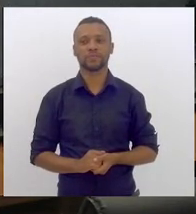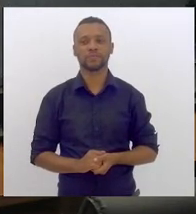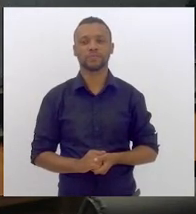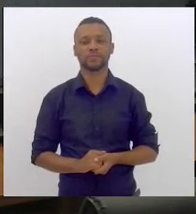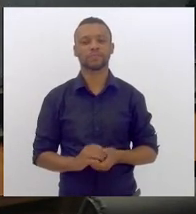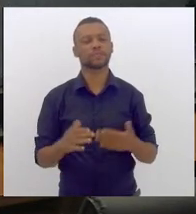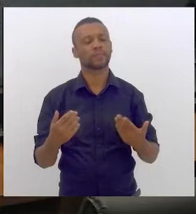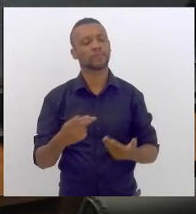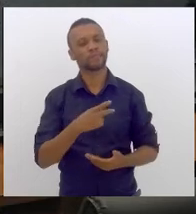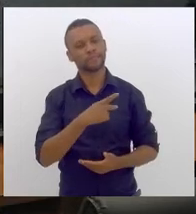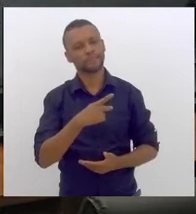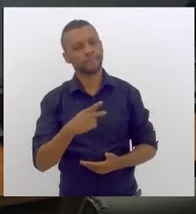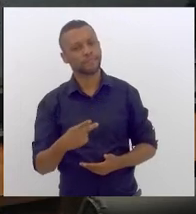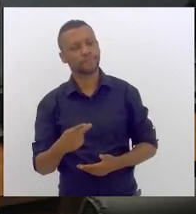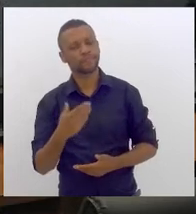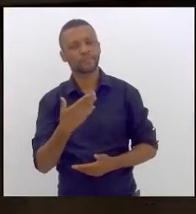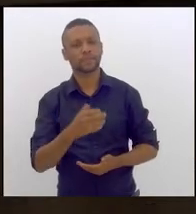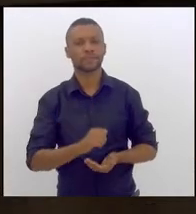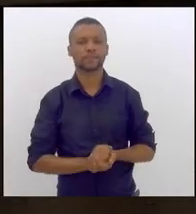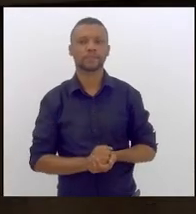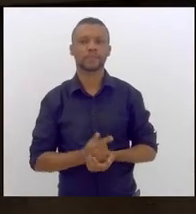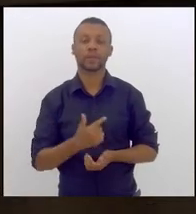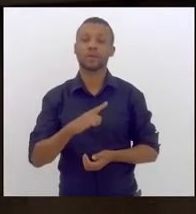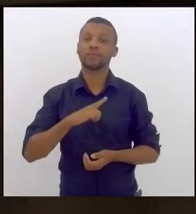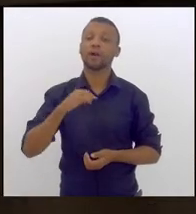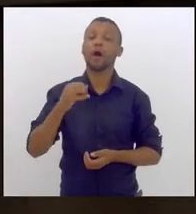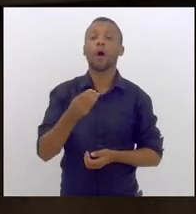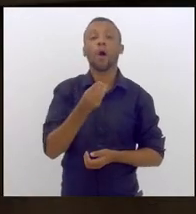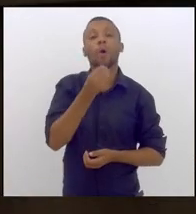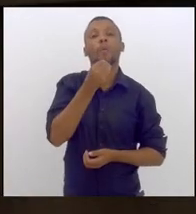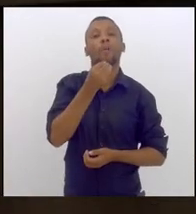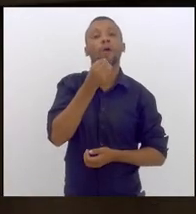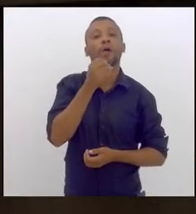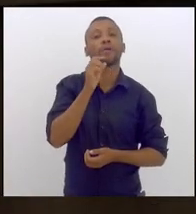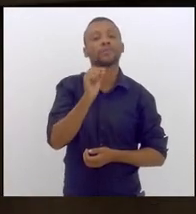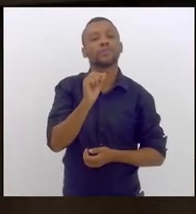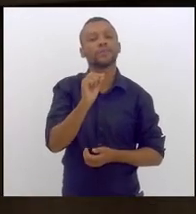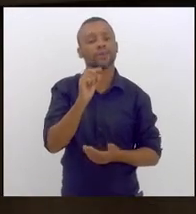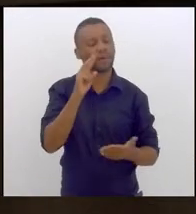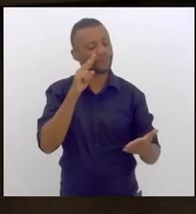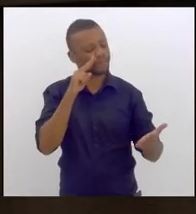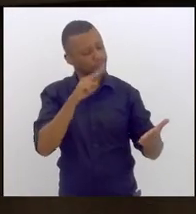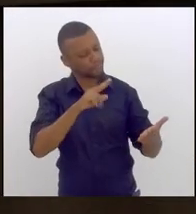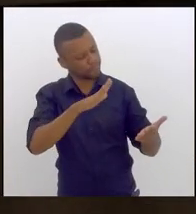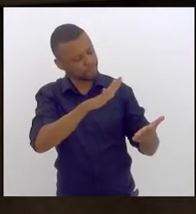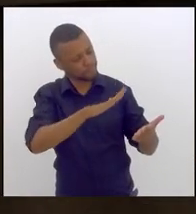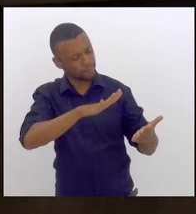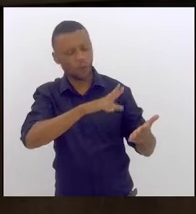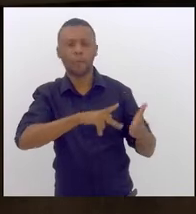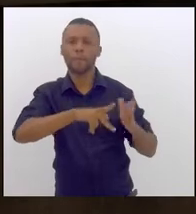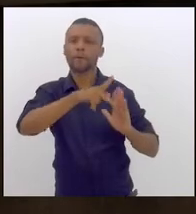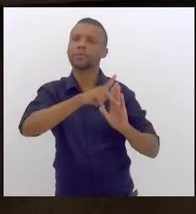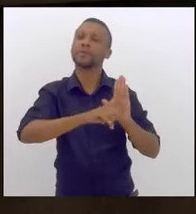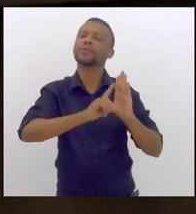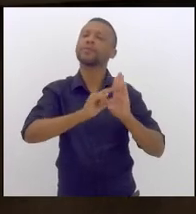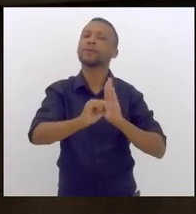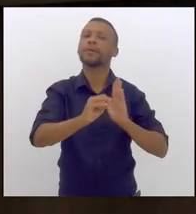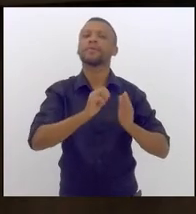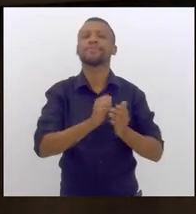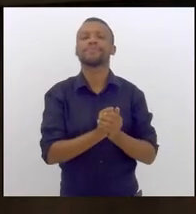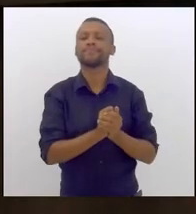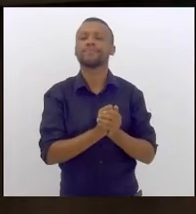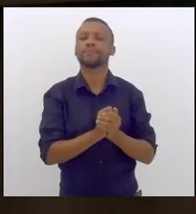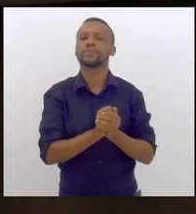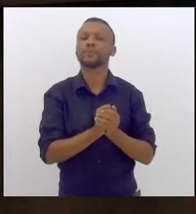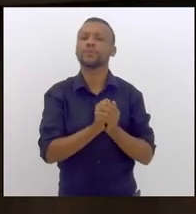Senhora presidente, eu tive a oportunidade de ler o projeto no âmbito de